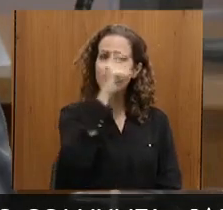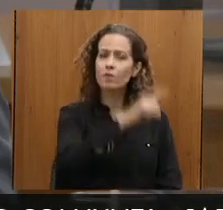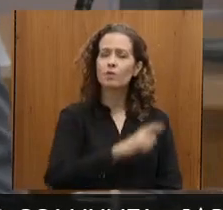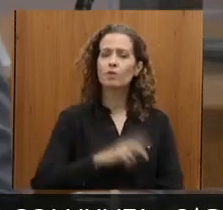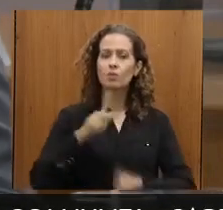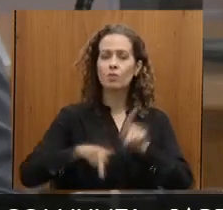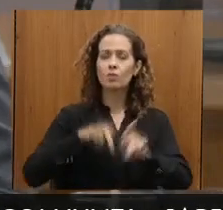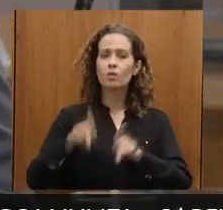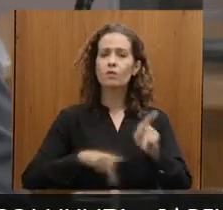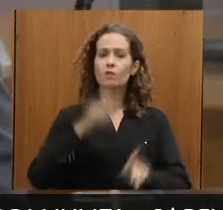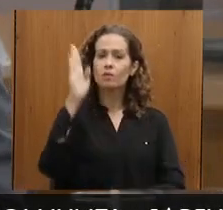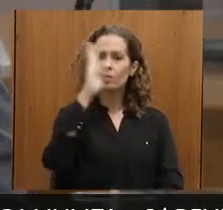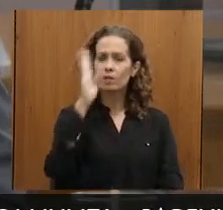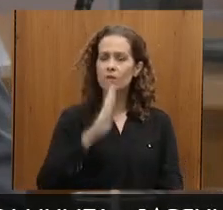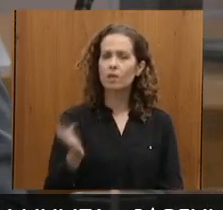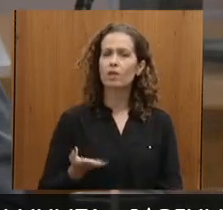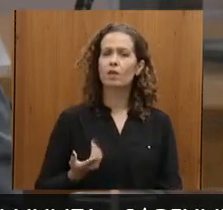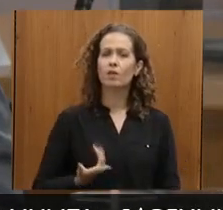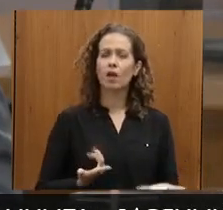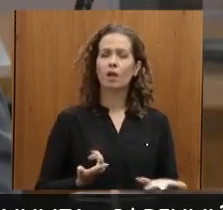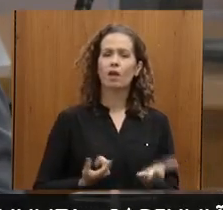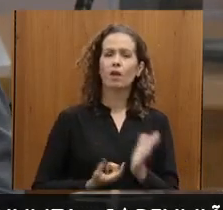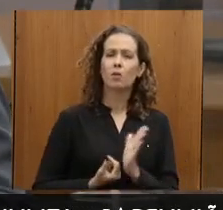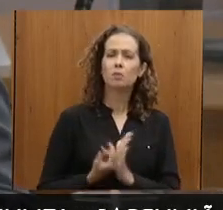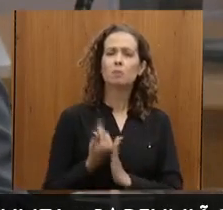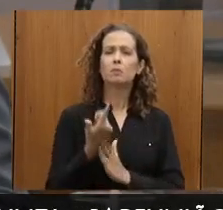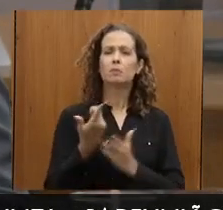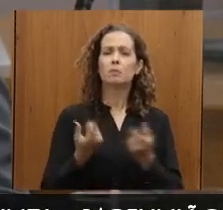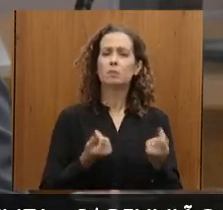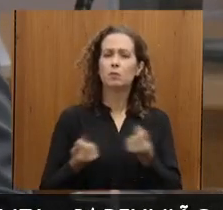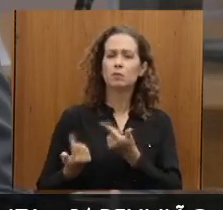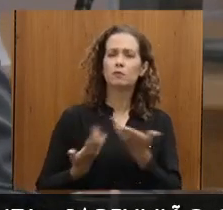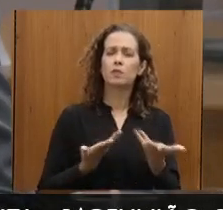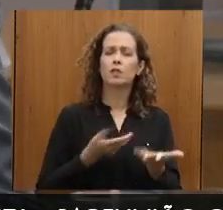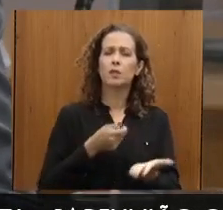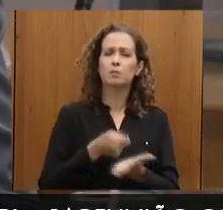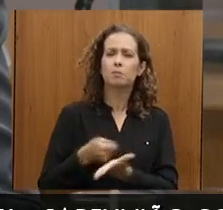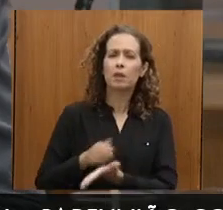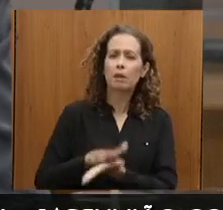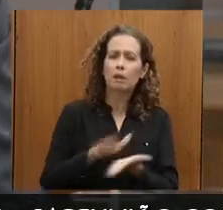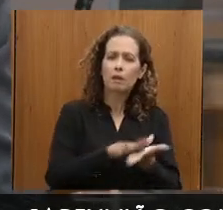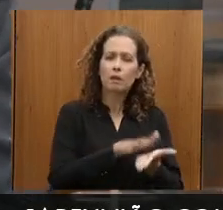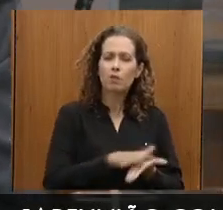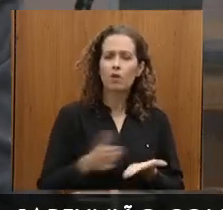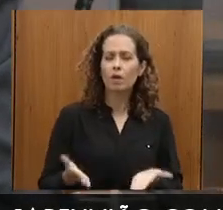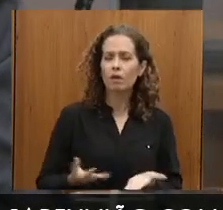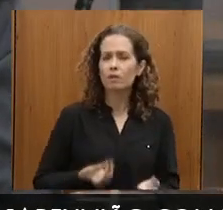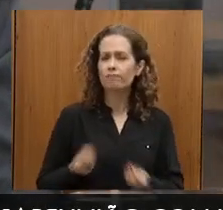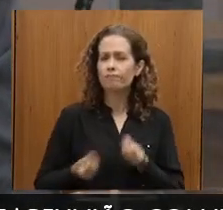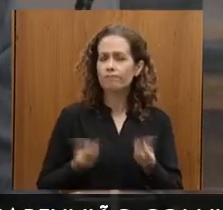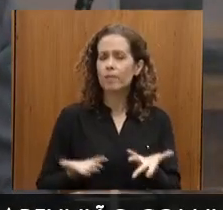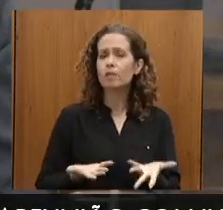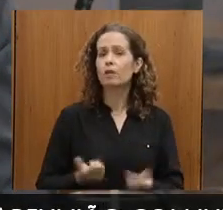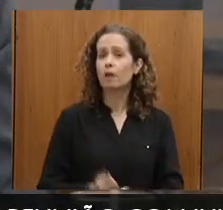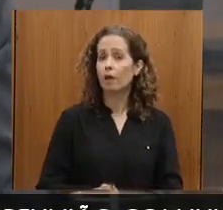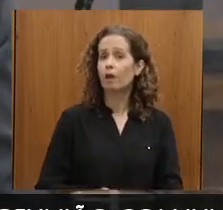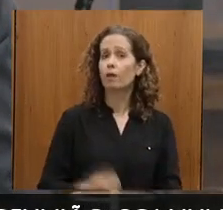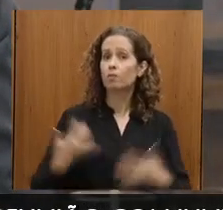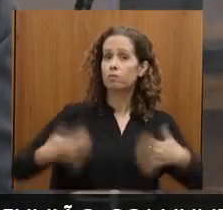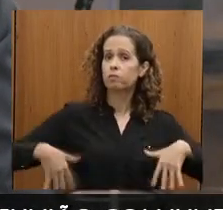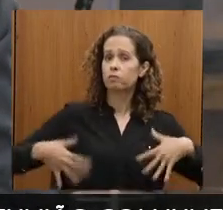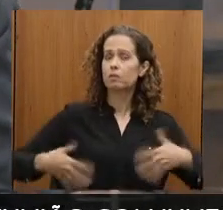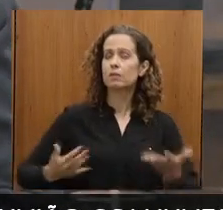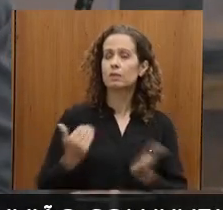da inflação, do custo de vida, e a maioria dos servidores há cerca de cinco anos, sem nenhum ganho, acho que é muito expressivo, mas vamos lá.